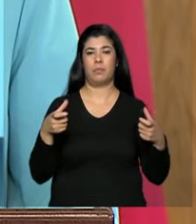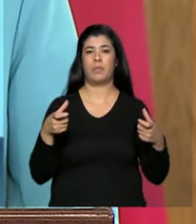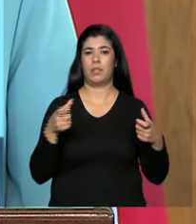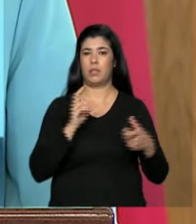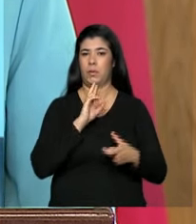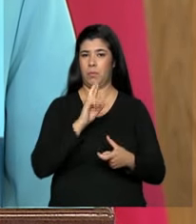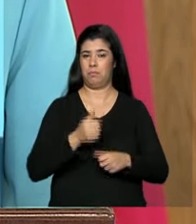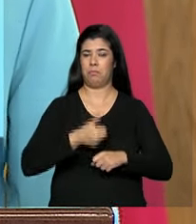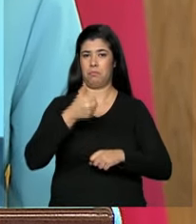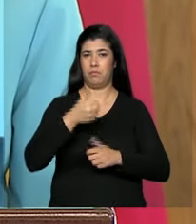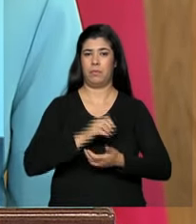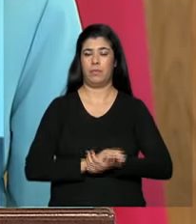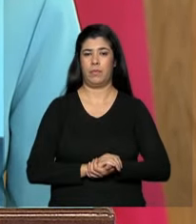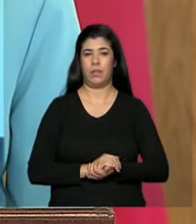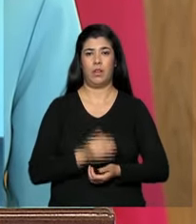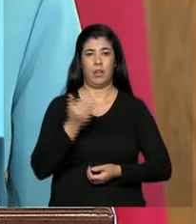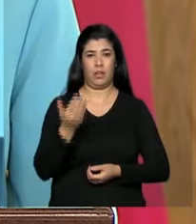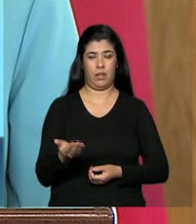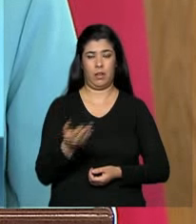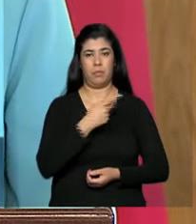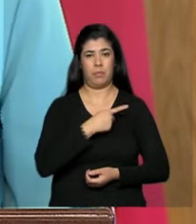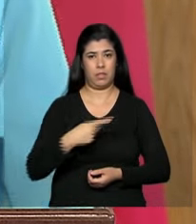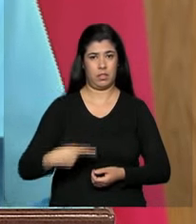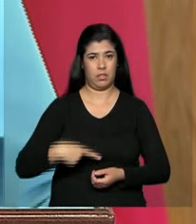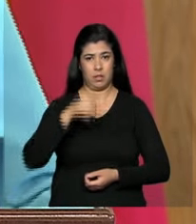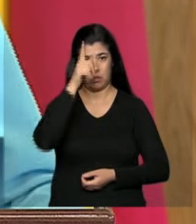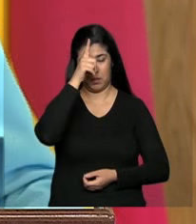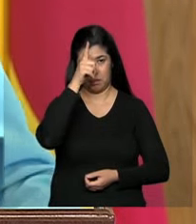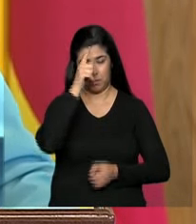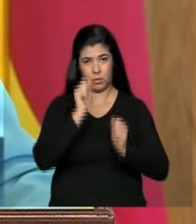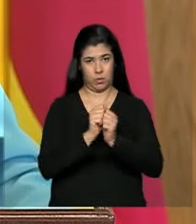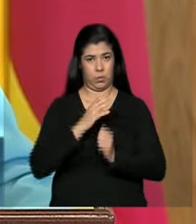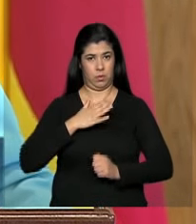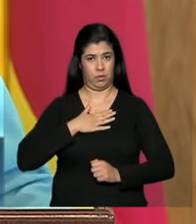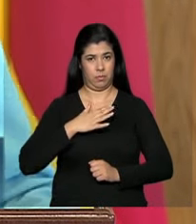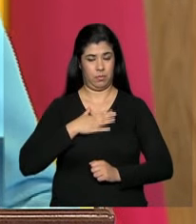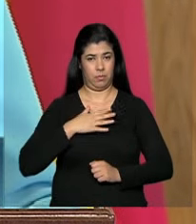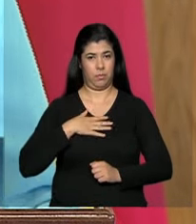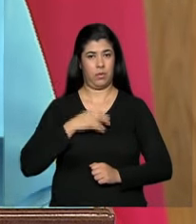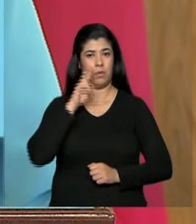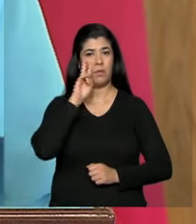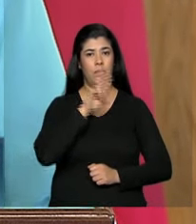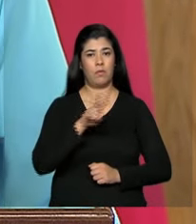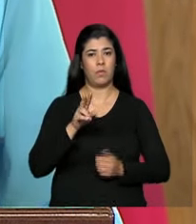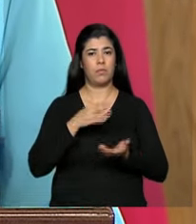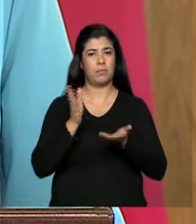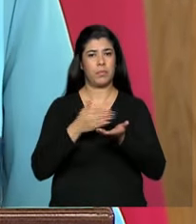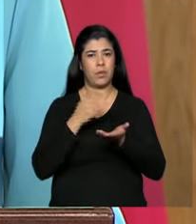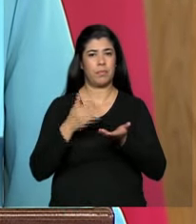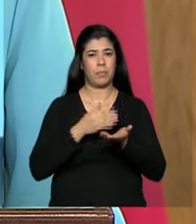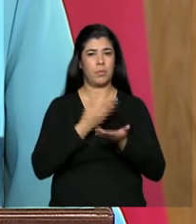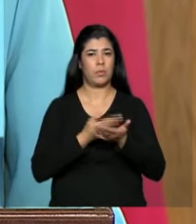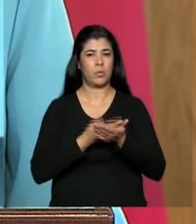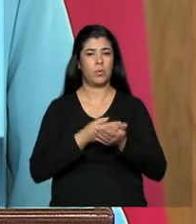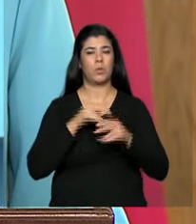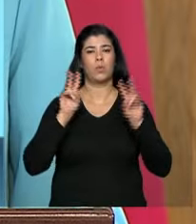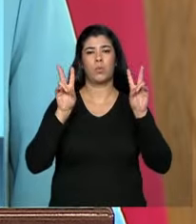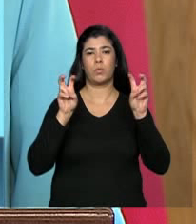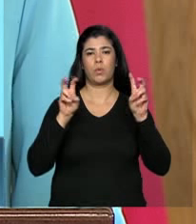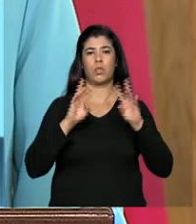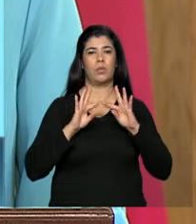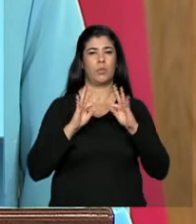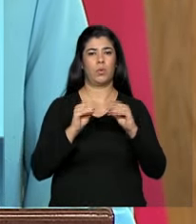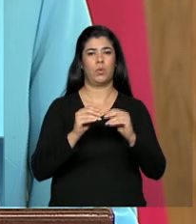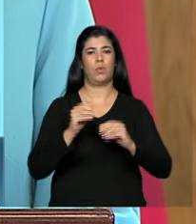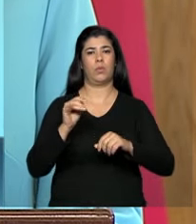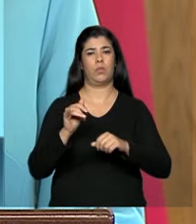eficácia. A chanceler Merkel e eu repassamos todos os temas de nossa parceria estratégica